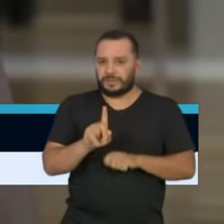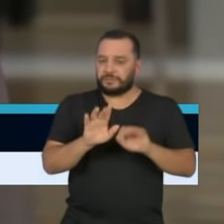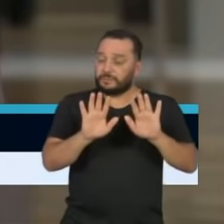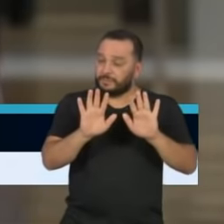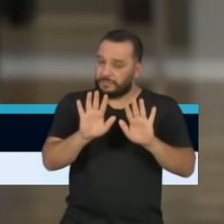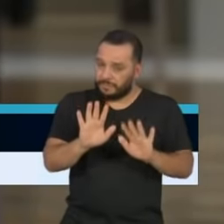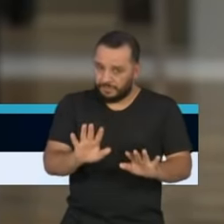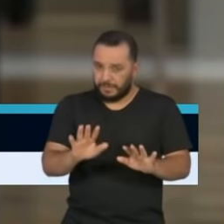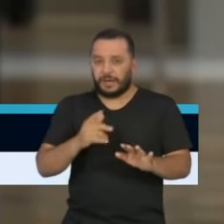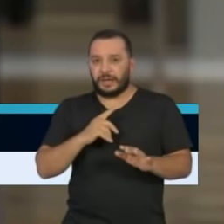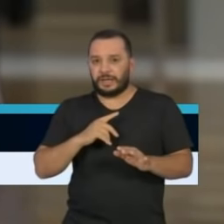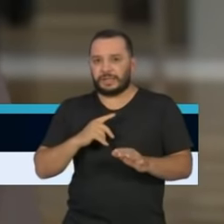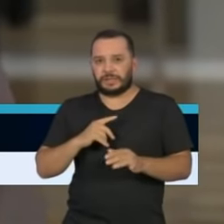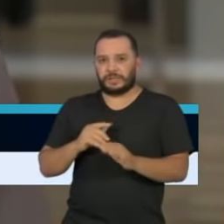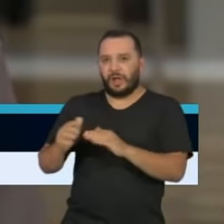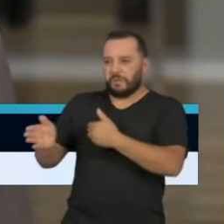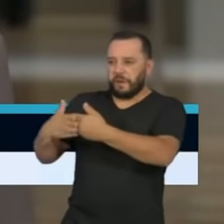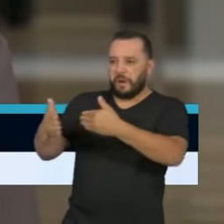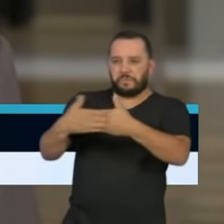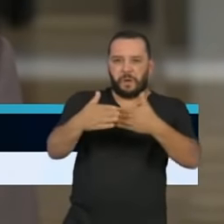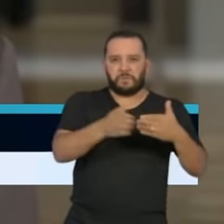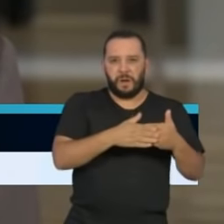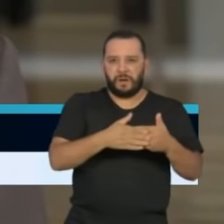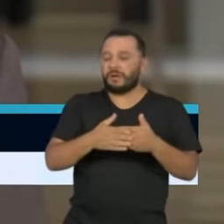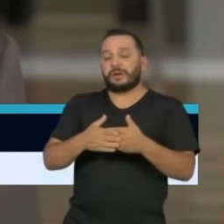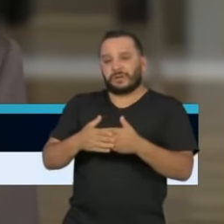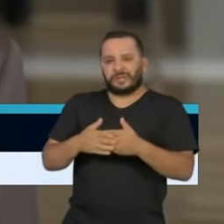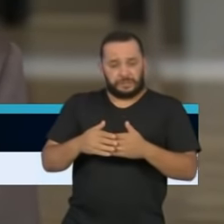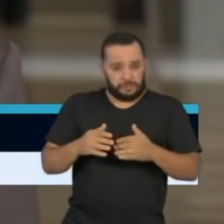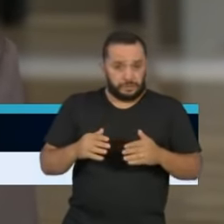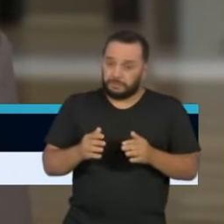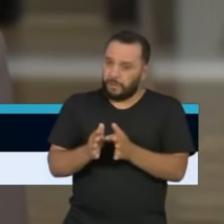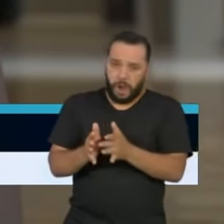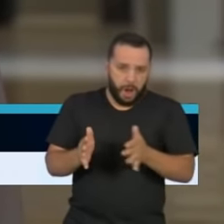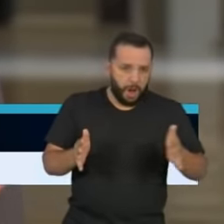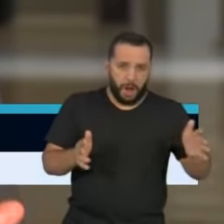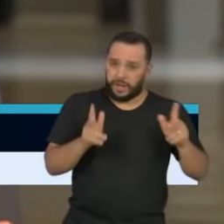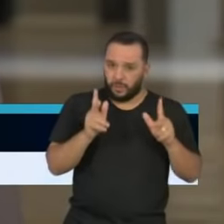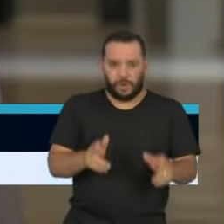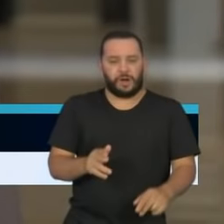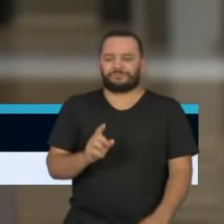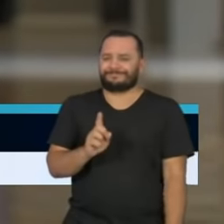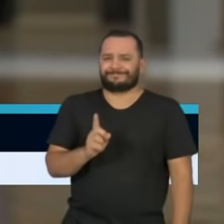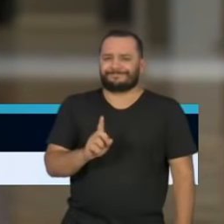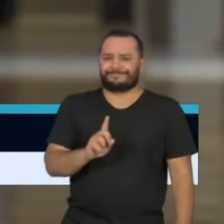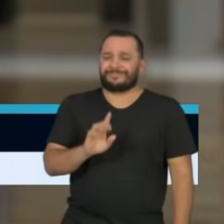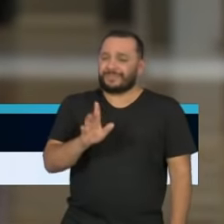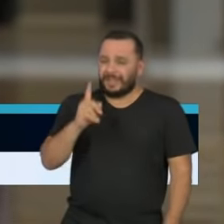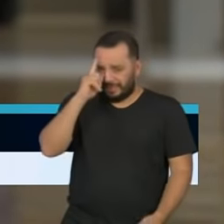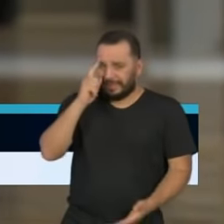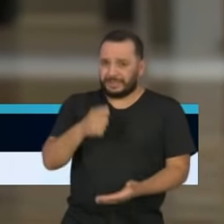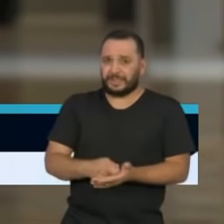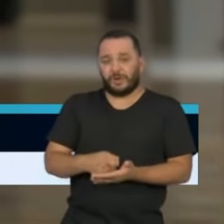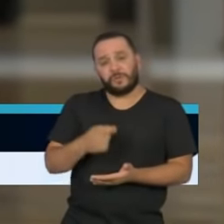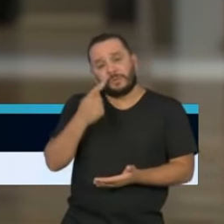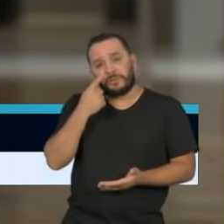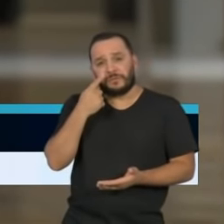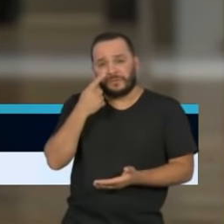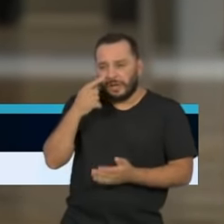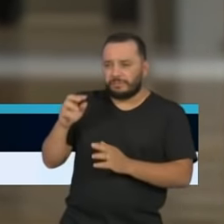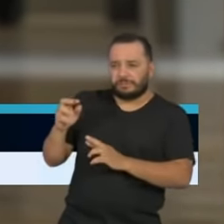que as medidas restritivas necessariamente durarão tal tempo. A decisão ela vai ser feita pelo